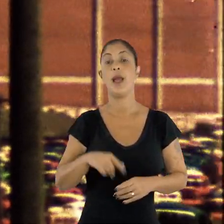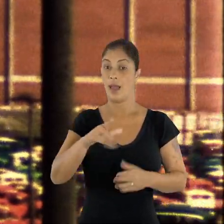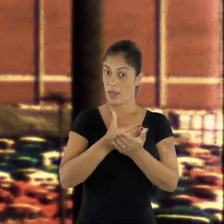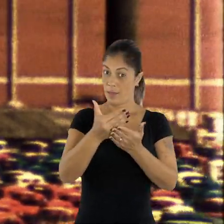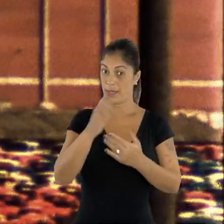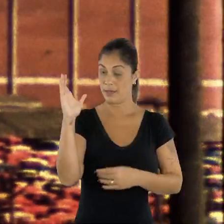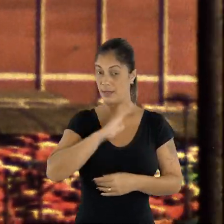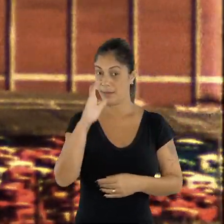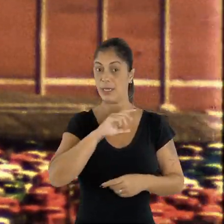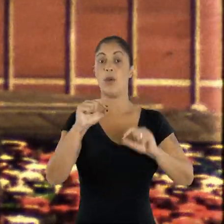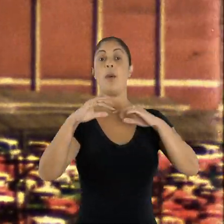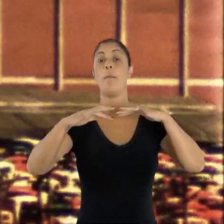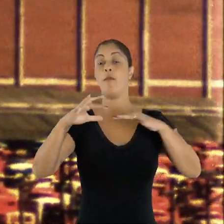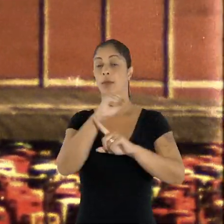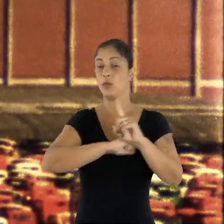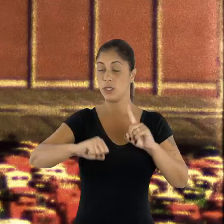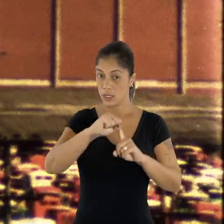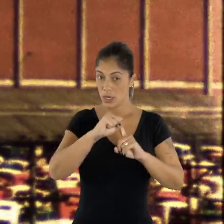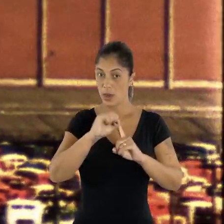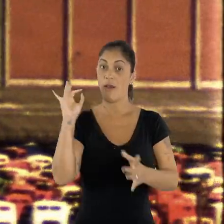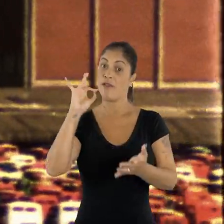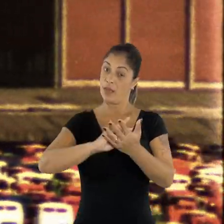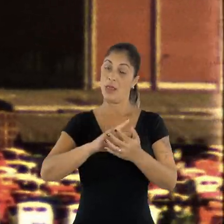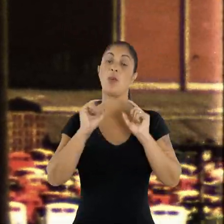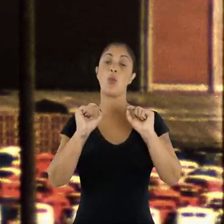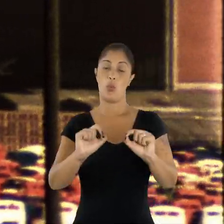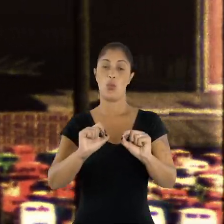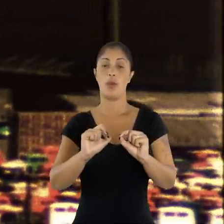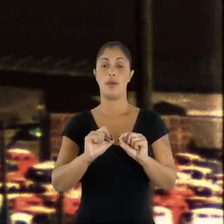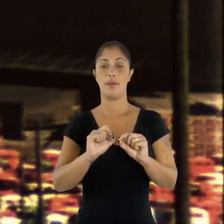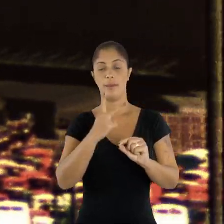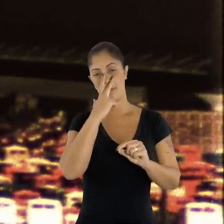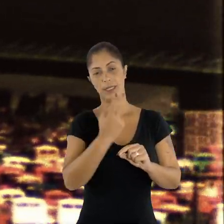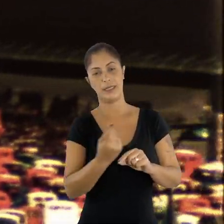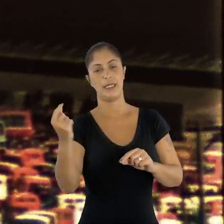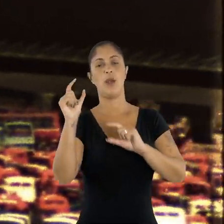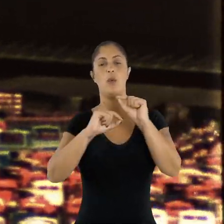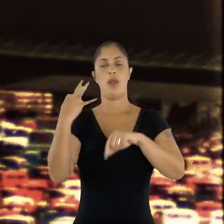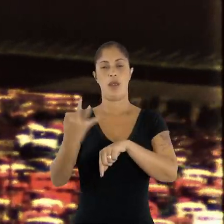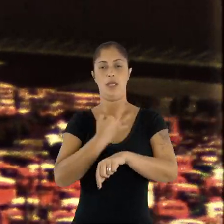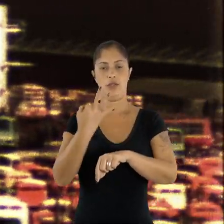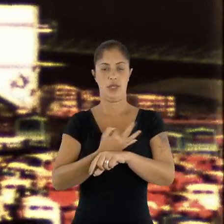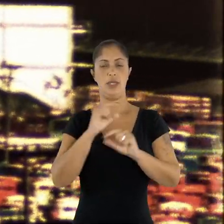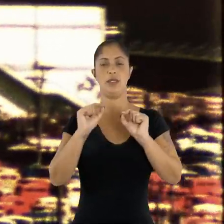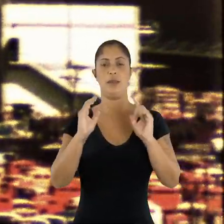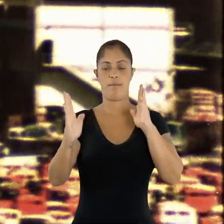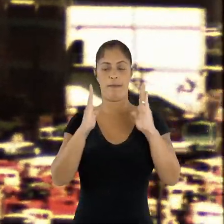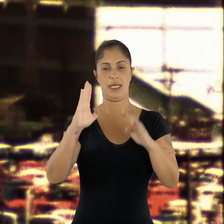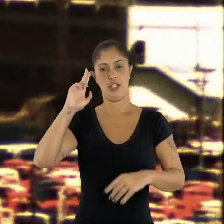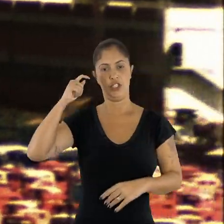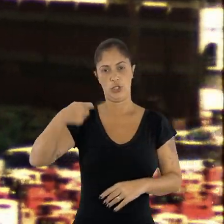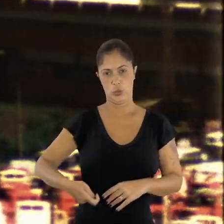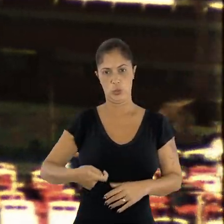Se iniciava uma emergência dos movimentos sociais que, na verdade, saíram do período de